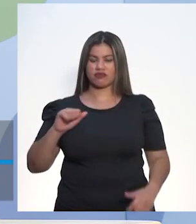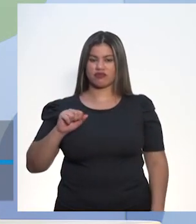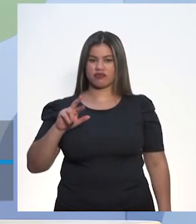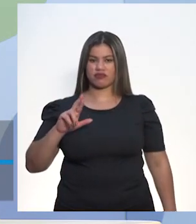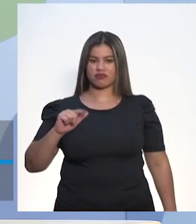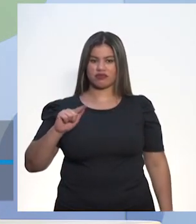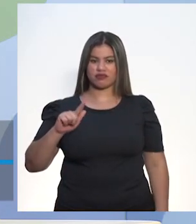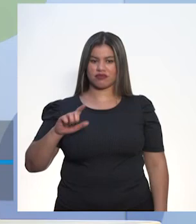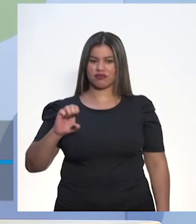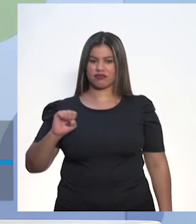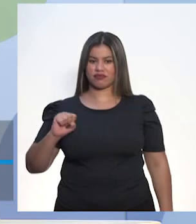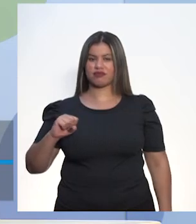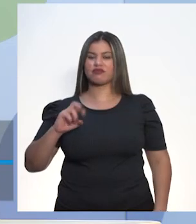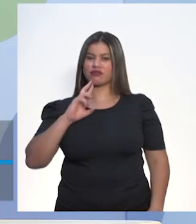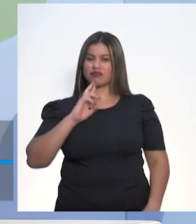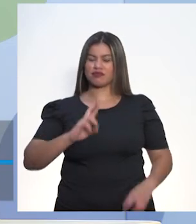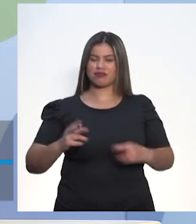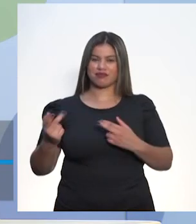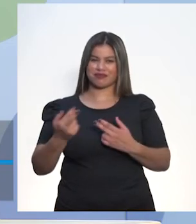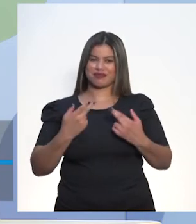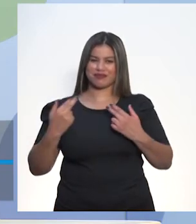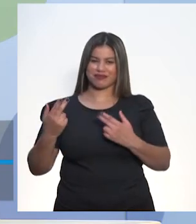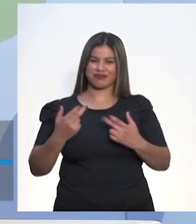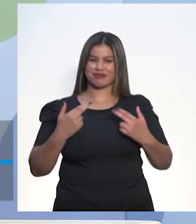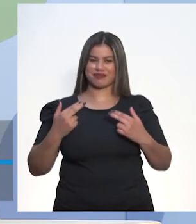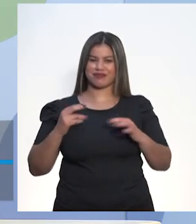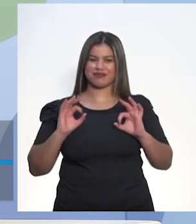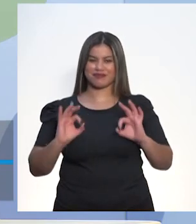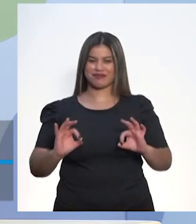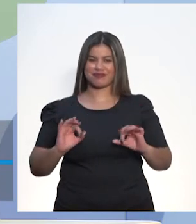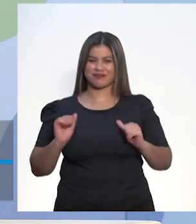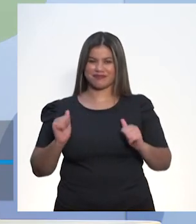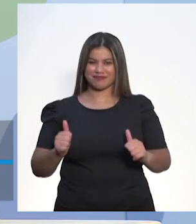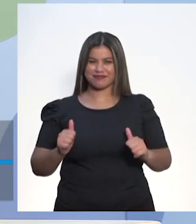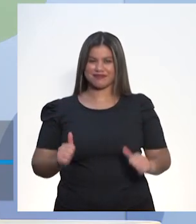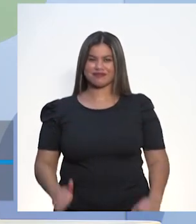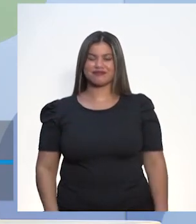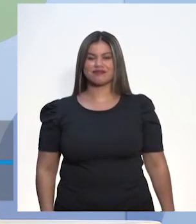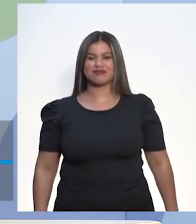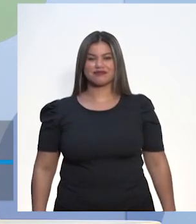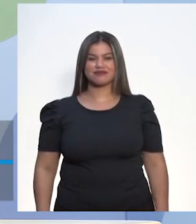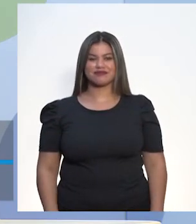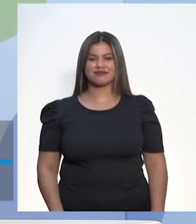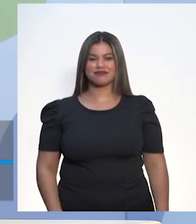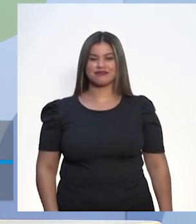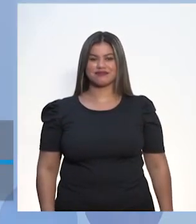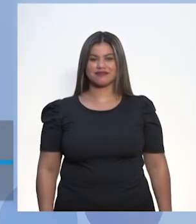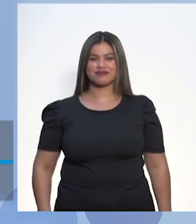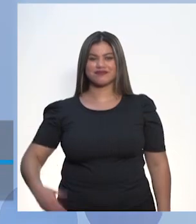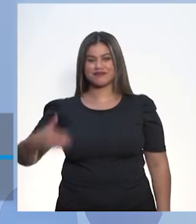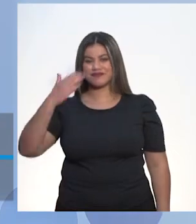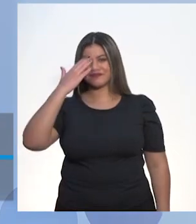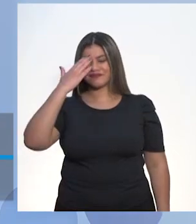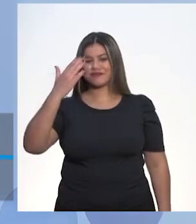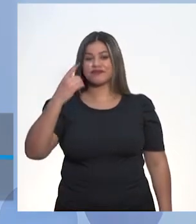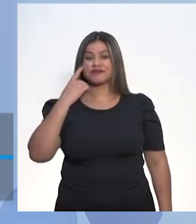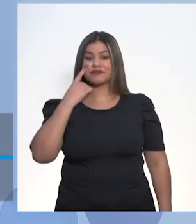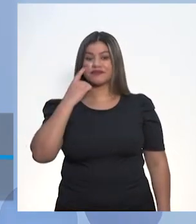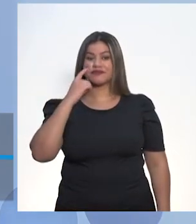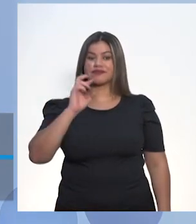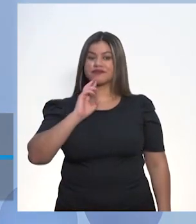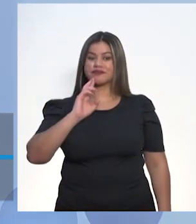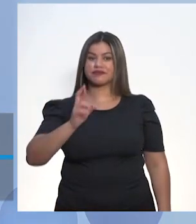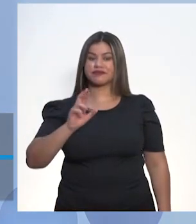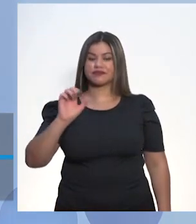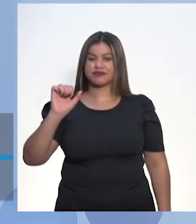Tá, mandando as mesmas respostas e é isso. Beleza? Beleza. Valeu, então, obrigado, gente. vai subir a resposta para vocês, ó.